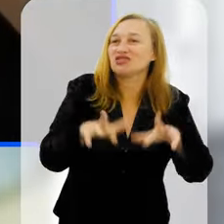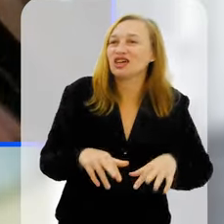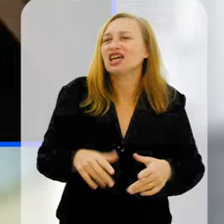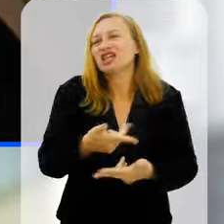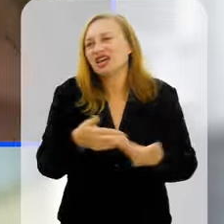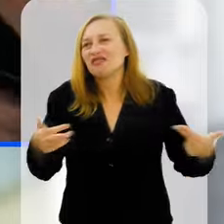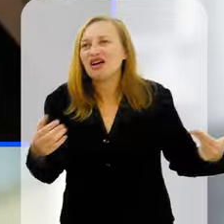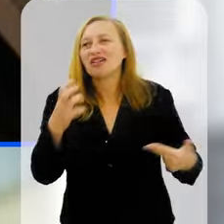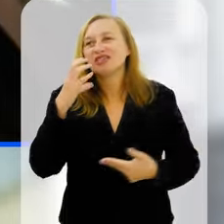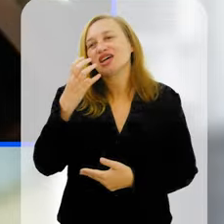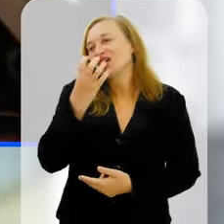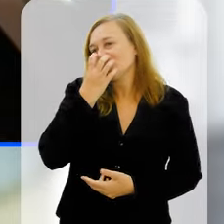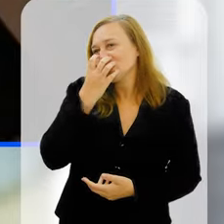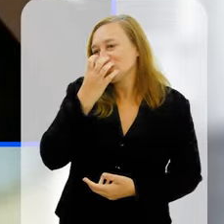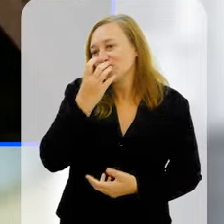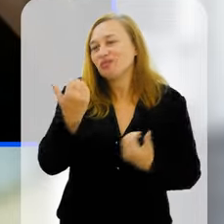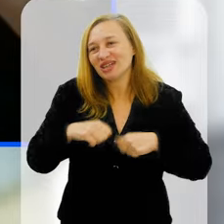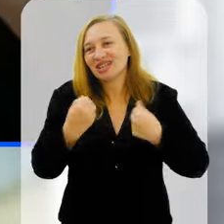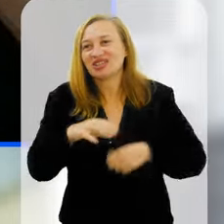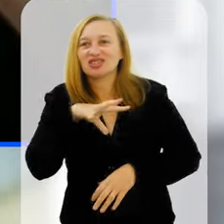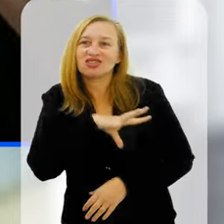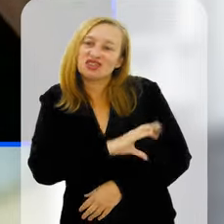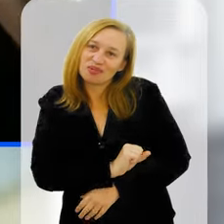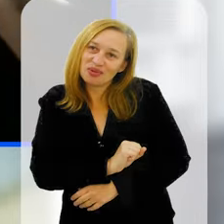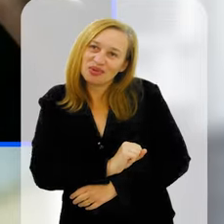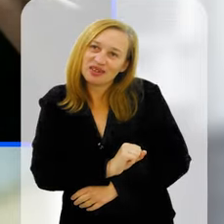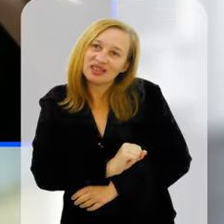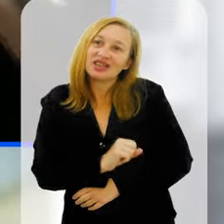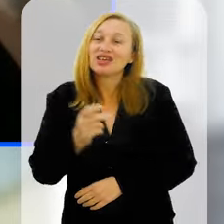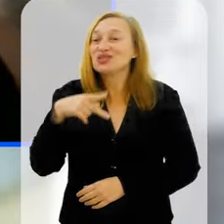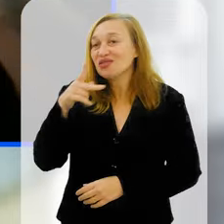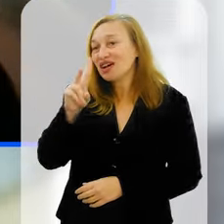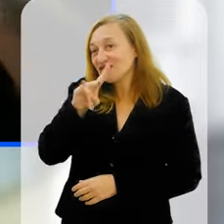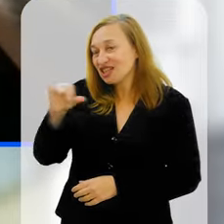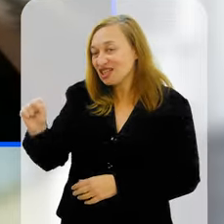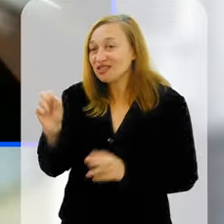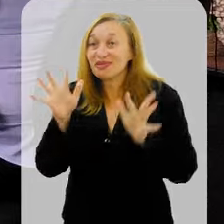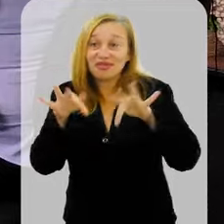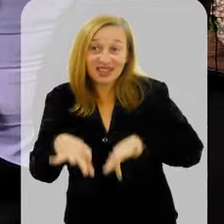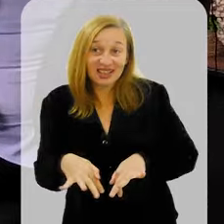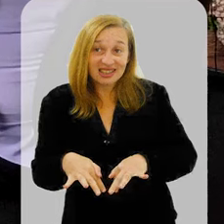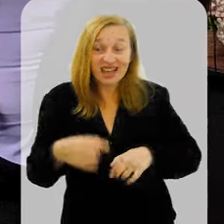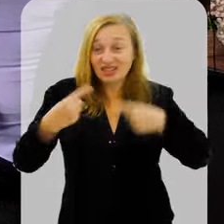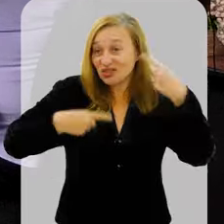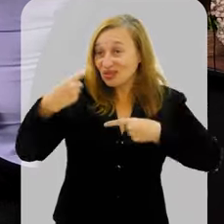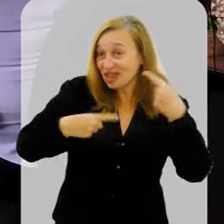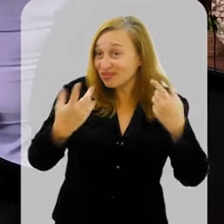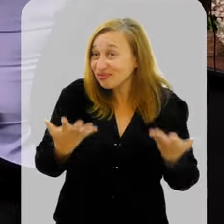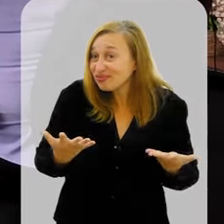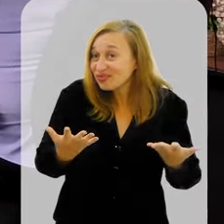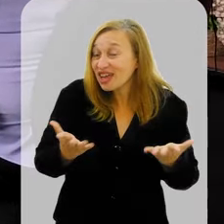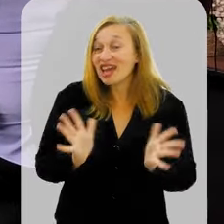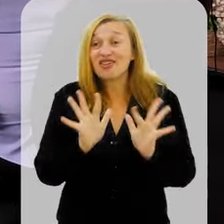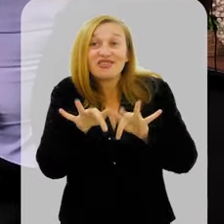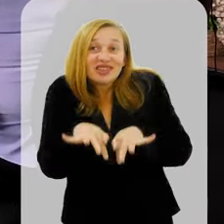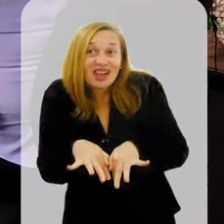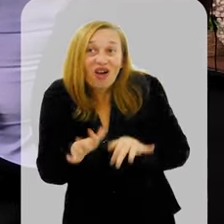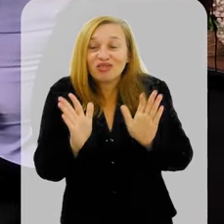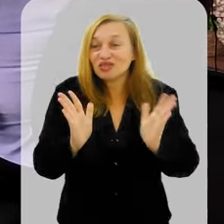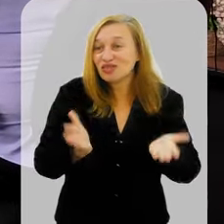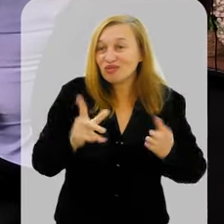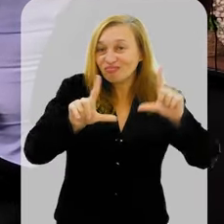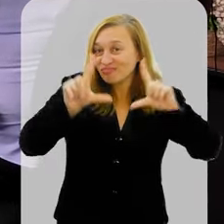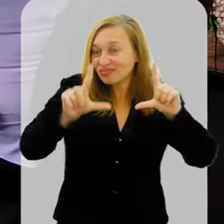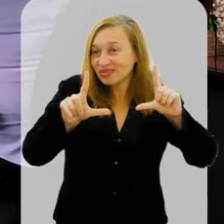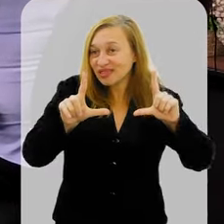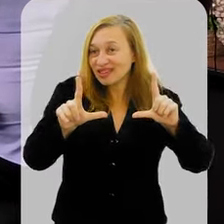vai e compra. Mas adota, faça a diferença. Tem tanto cãozinho aí precisando de amor. É isso. E a sua palavra, então, doutor Vinícius, para a gente encerrar aqui o